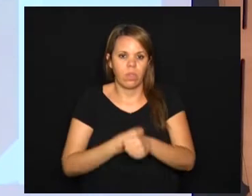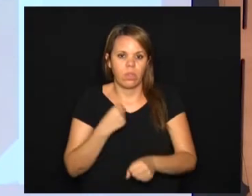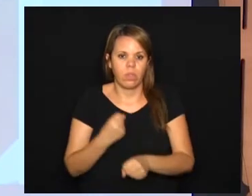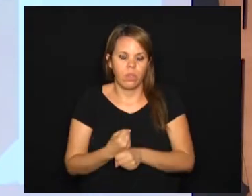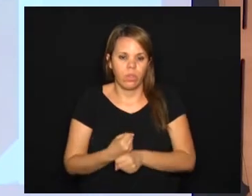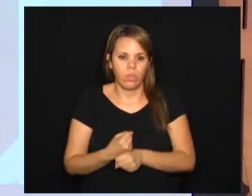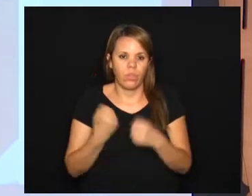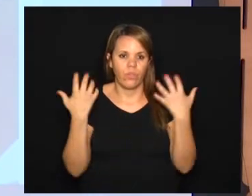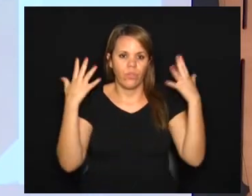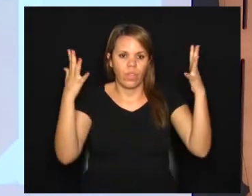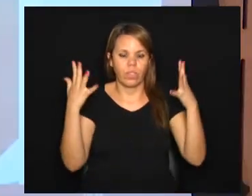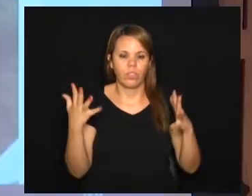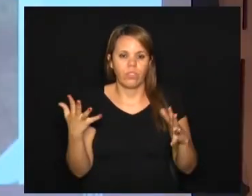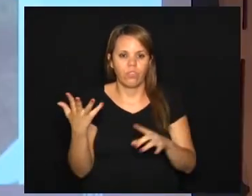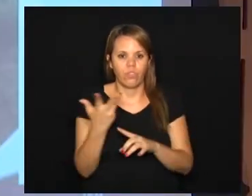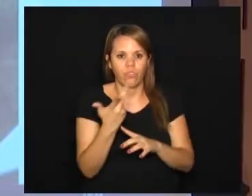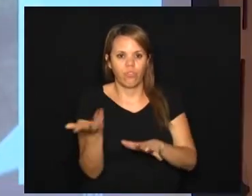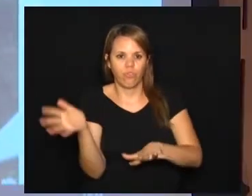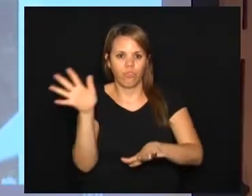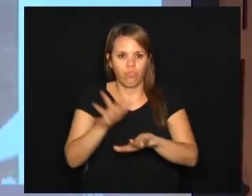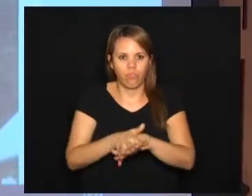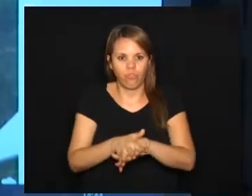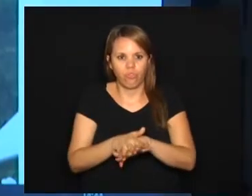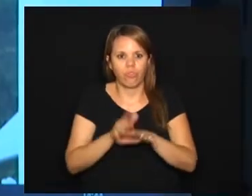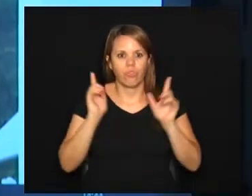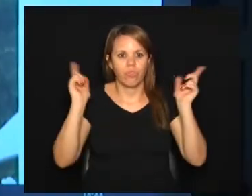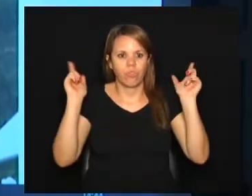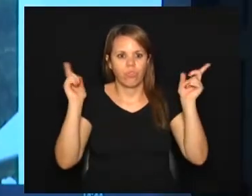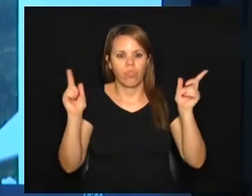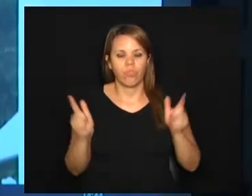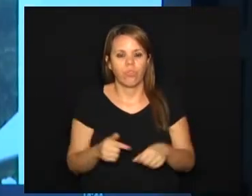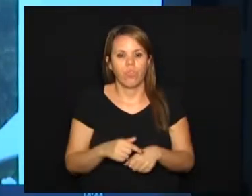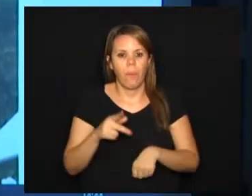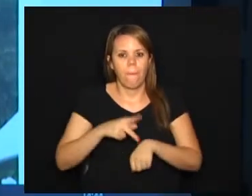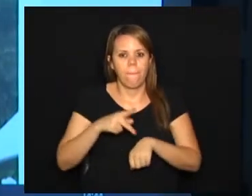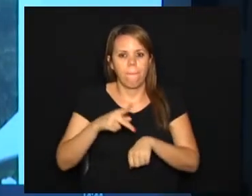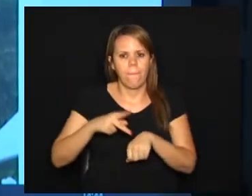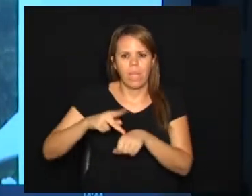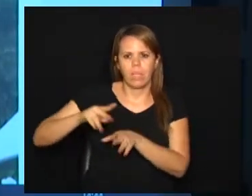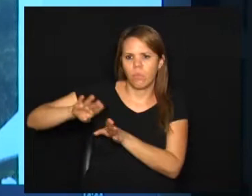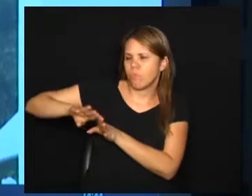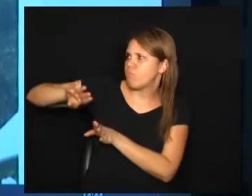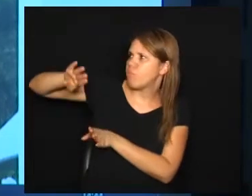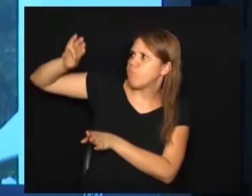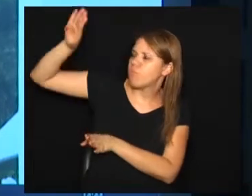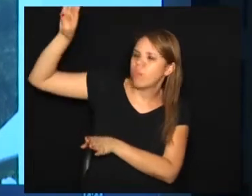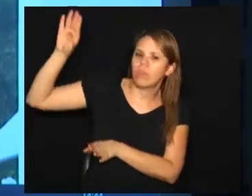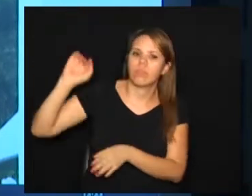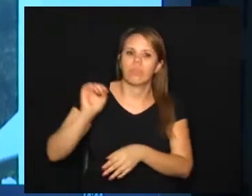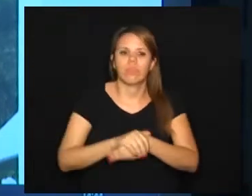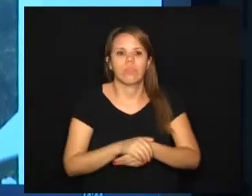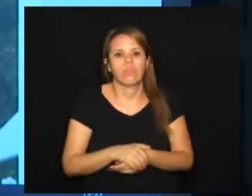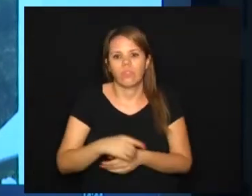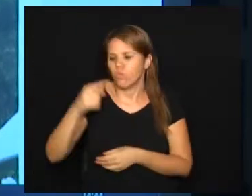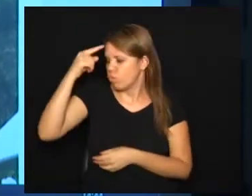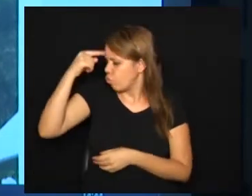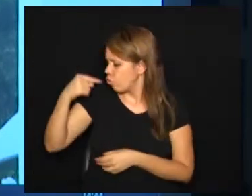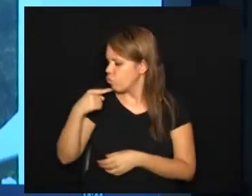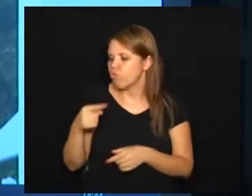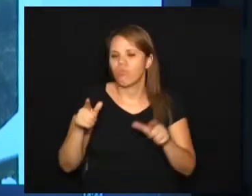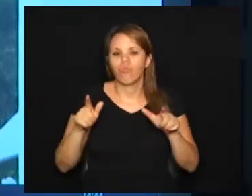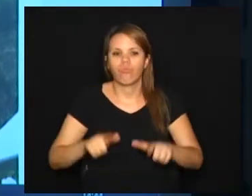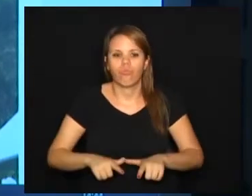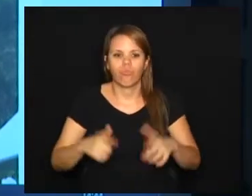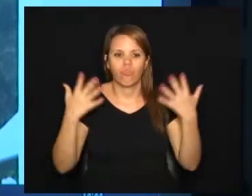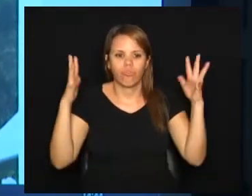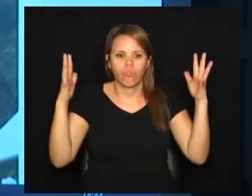do Festival de Artes de Inclusão na Diversão, que foi na Pedreira do Chapadão. Então, esse festival foi um festival